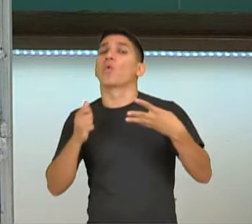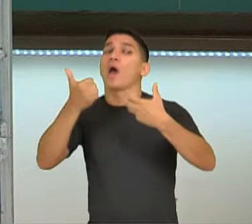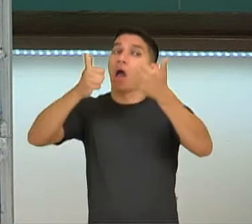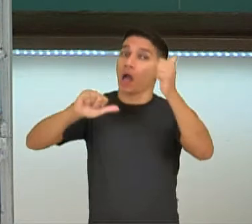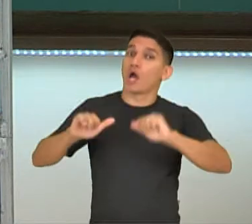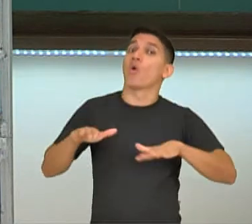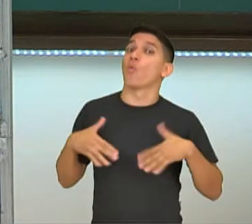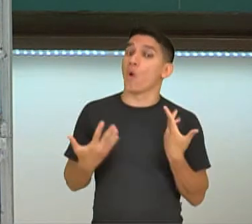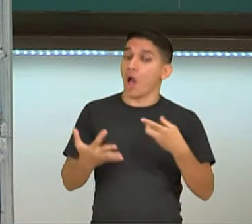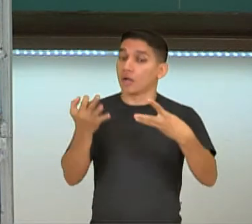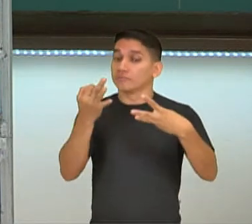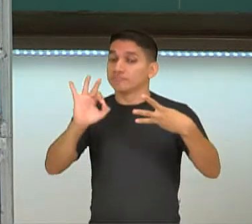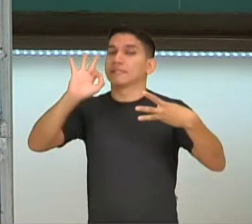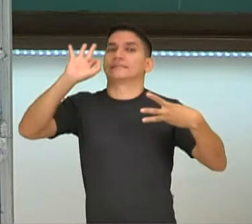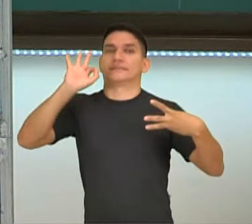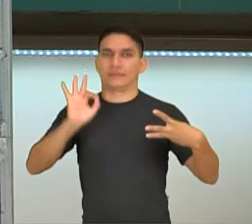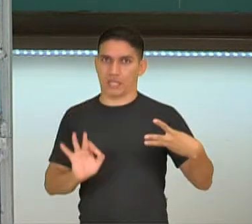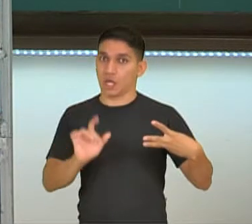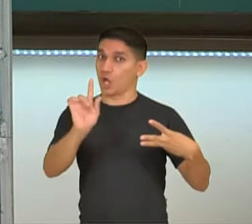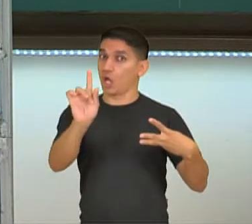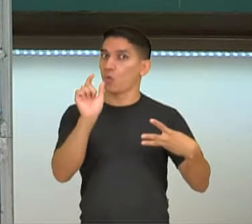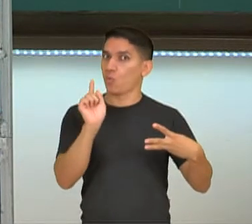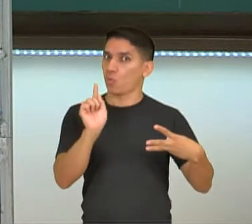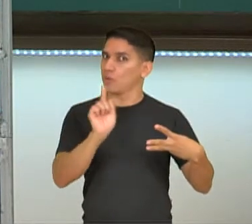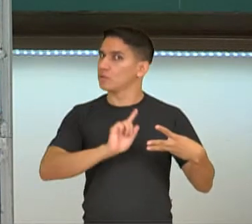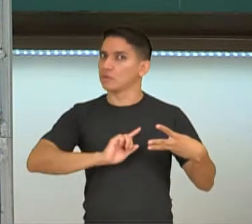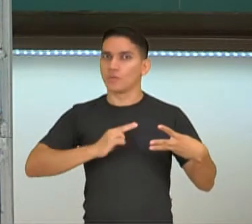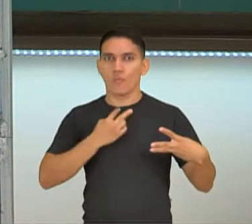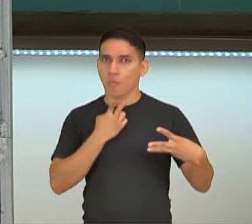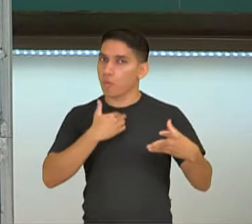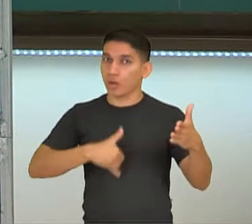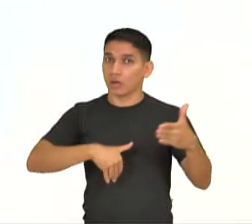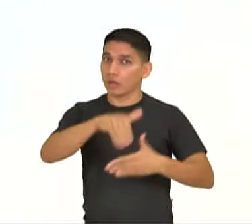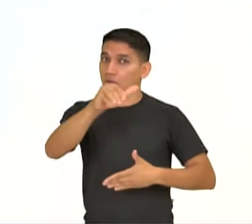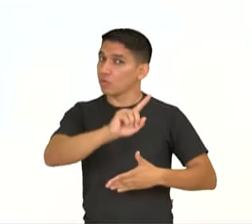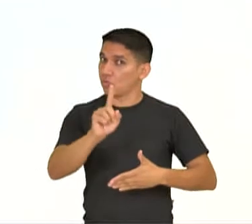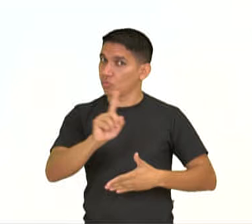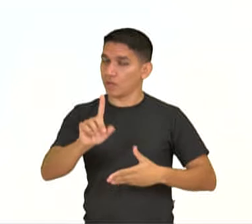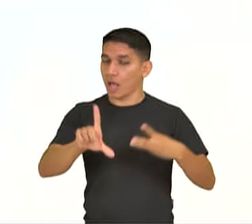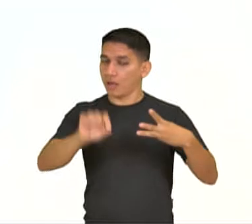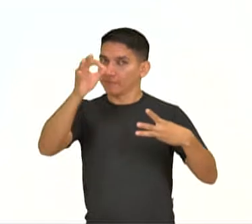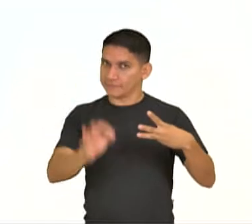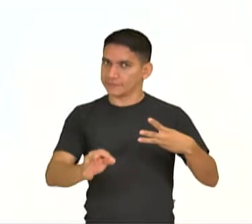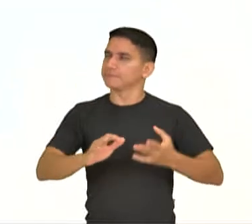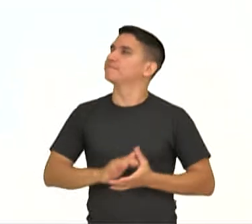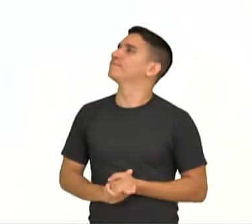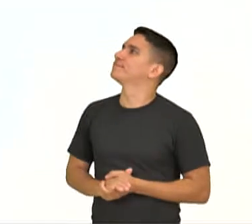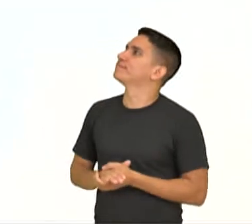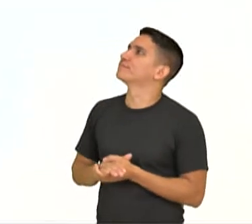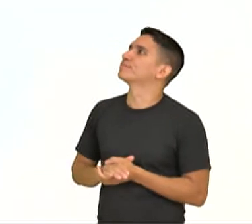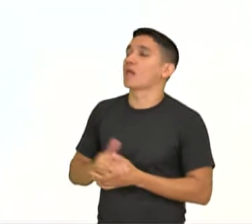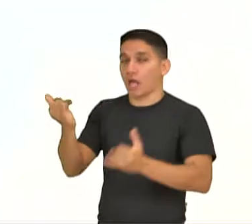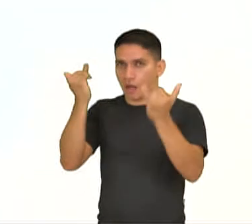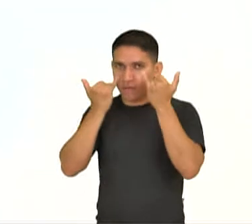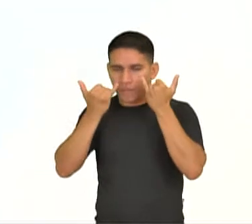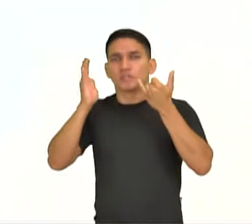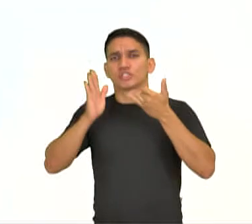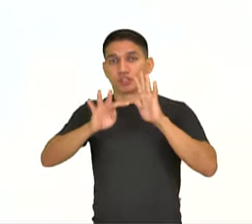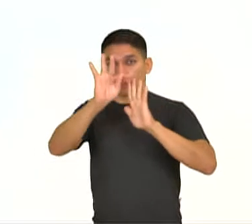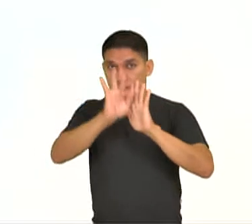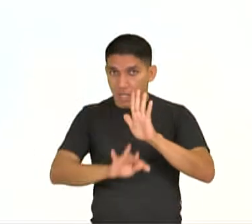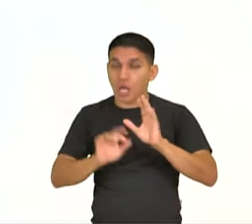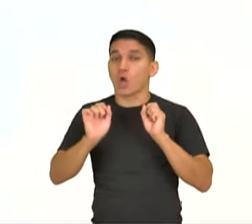qual a gente vai marcar e não é para chutar, tá bom? Vamos lá. Ó. Com base nas informações do texto,